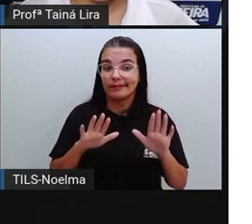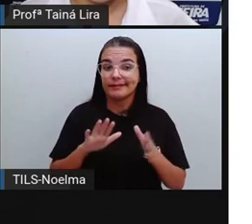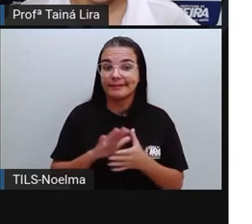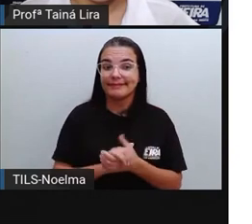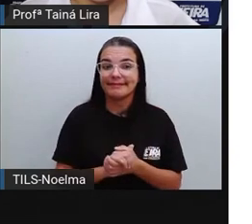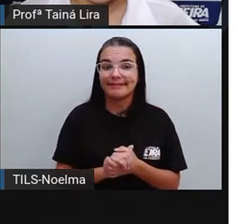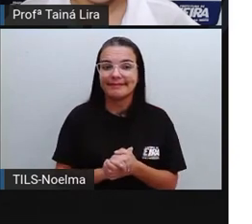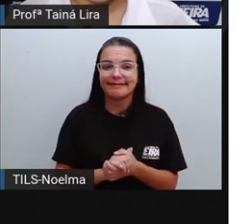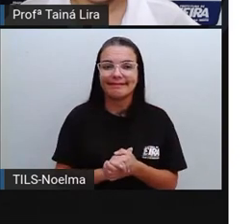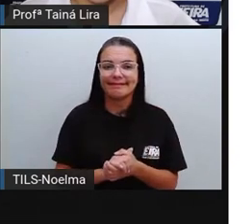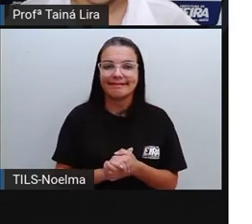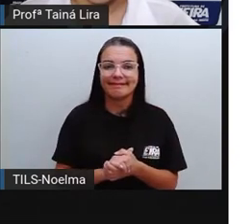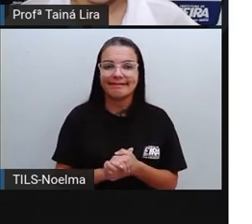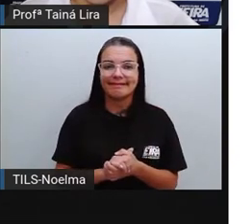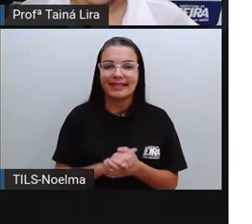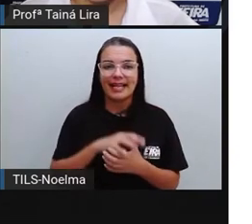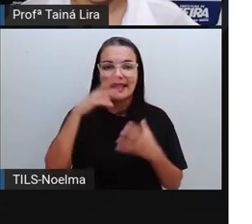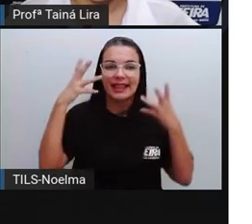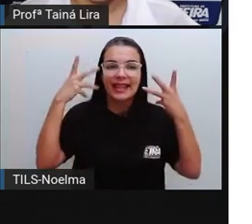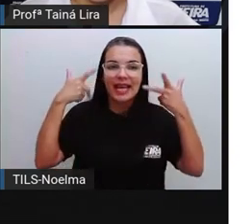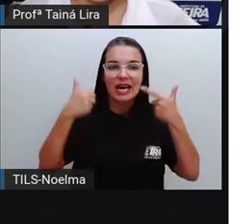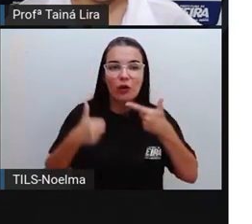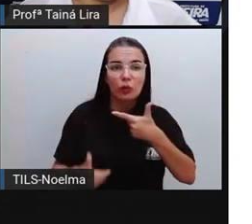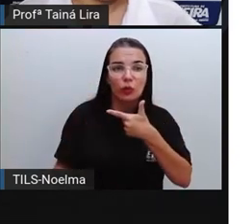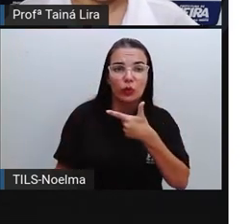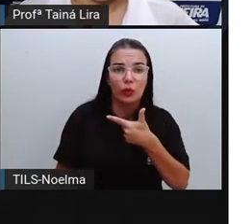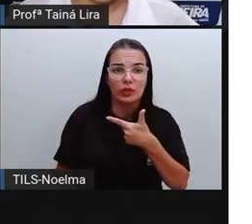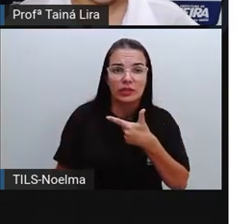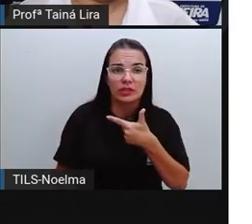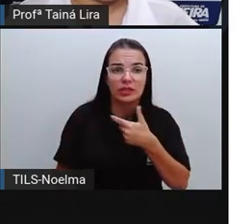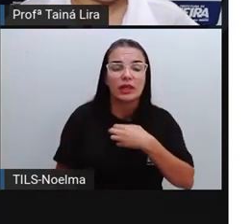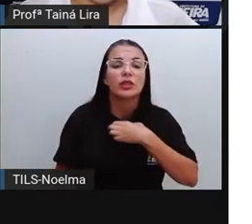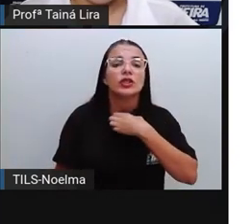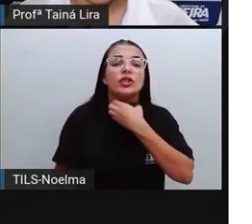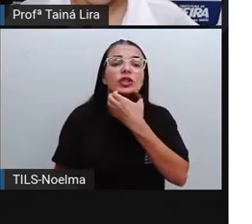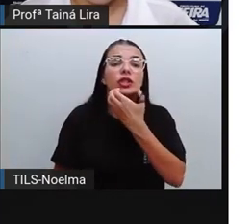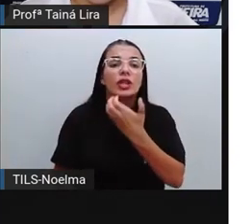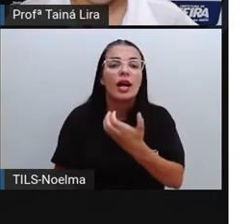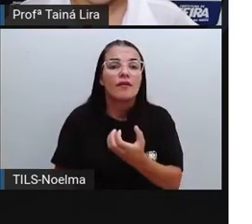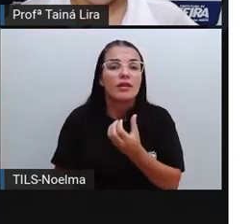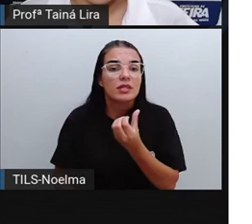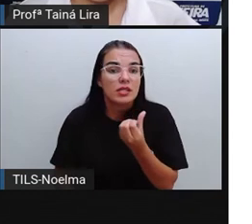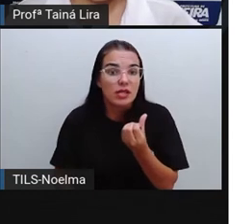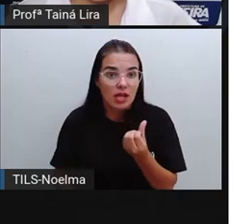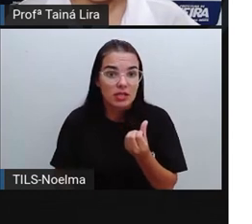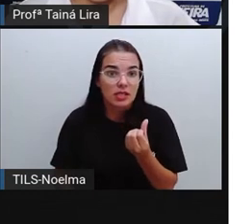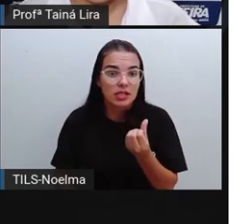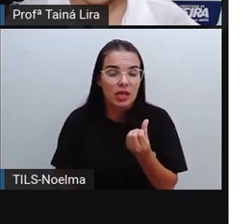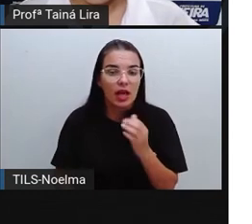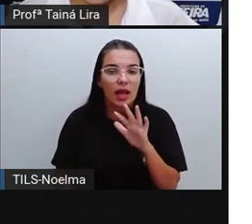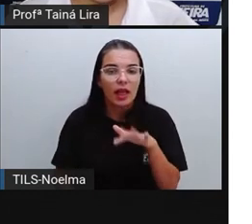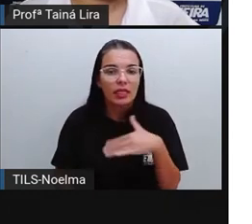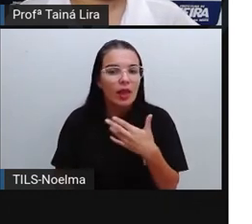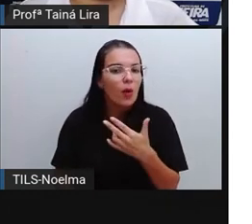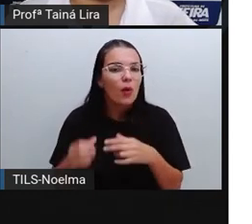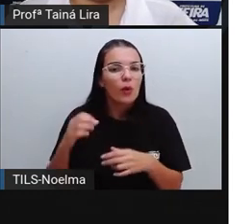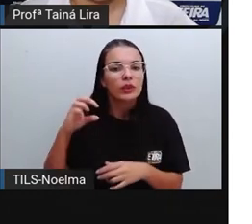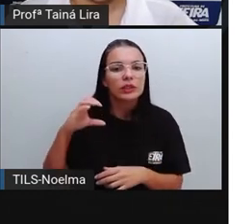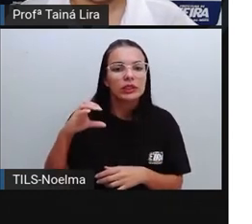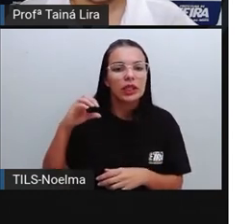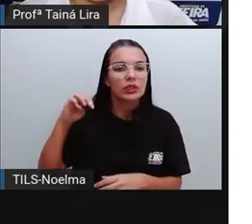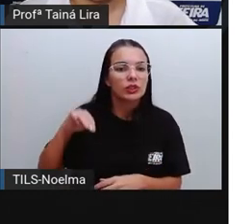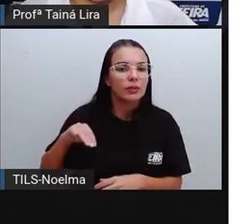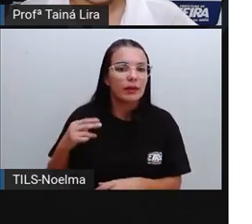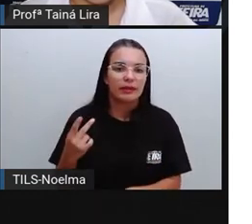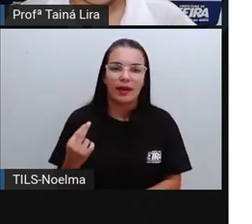lá nos metros, leão, 2 metros e girafa 6 metros, tá? E os centímetros, ó, as duas,